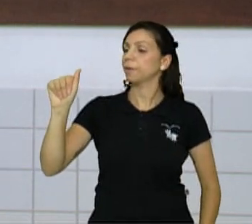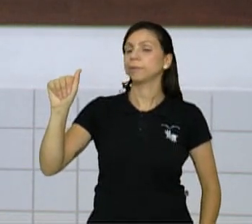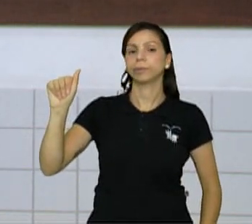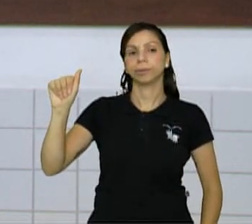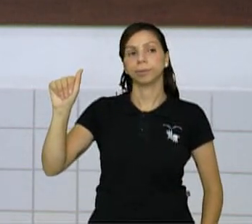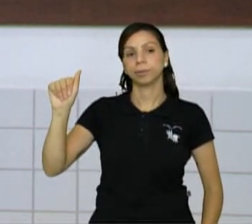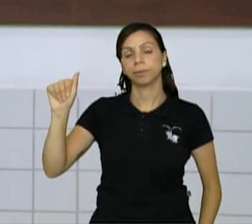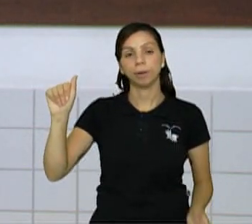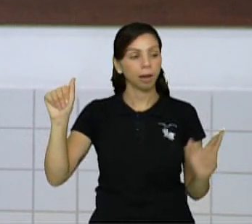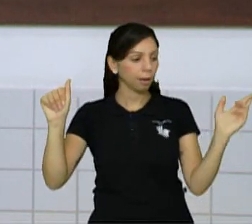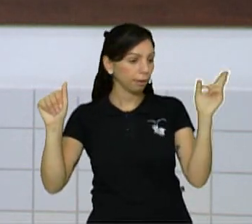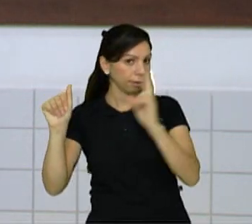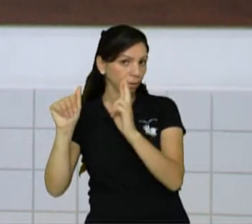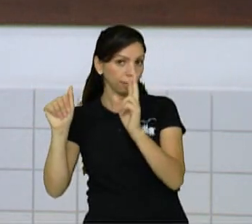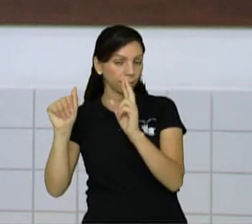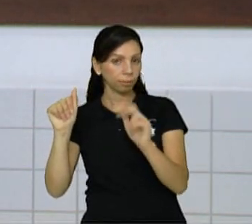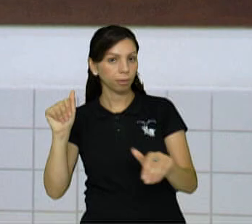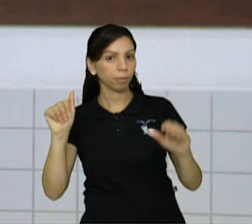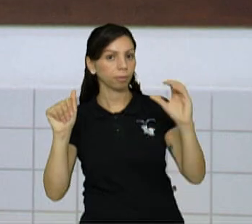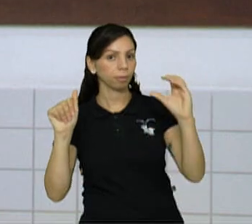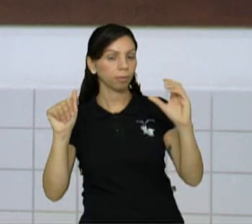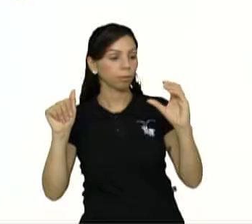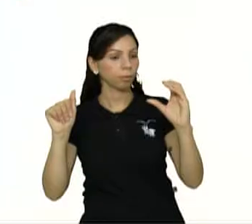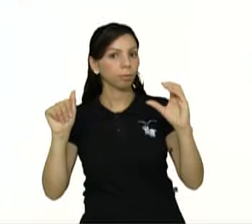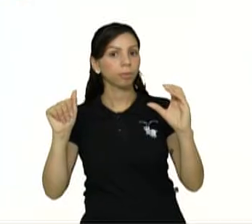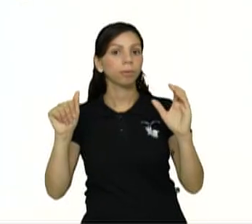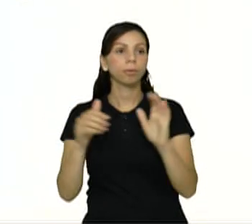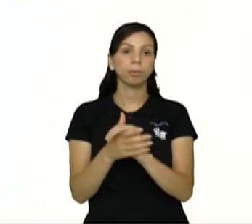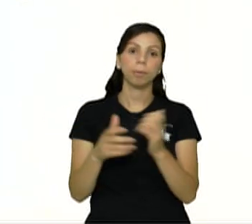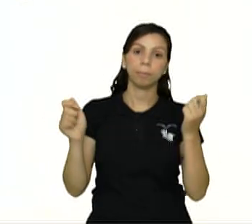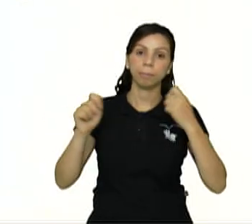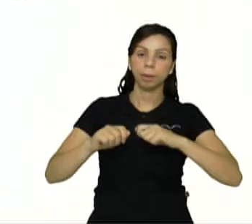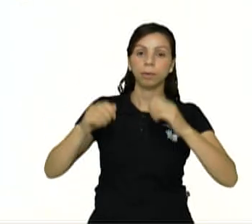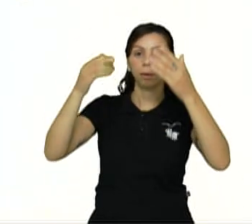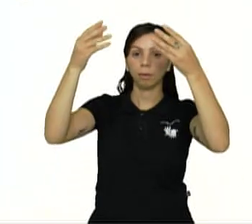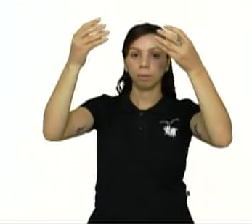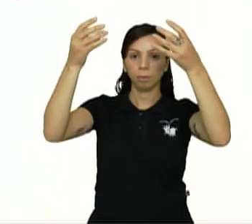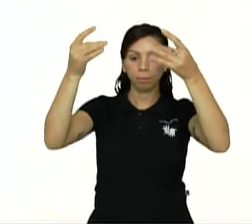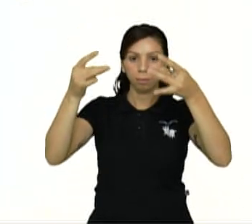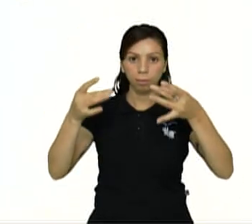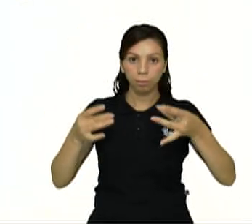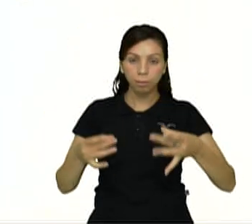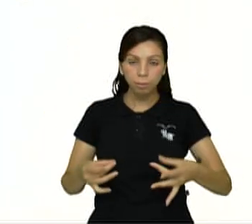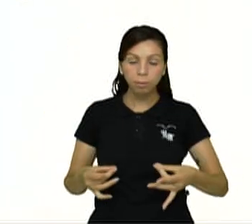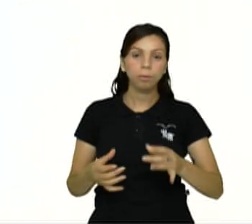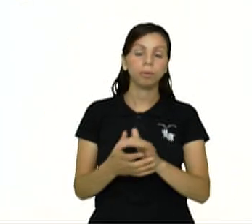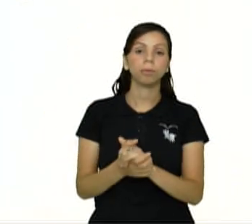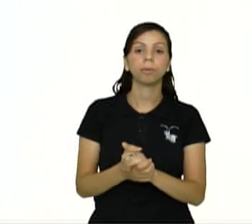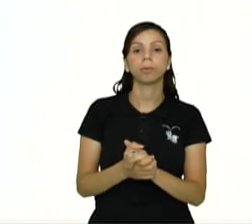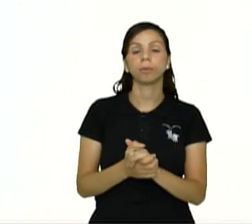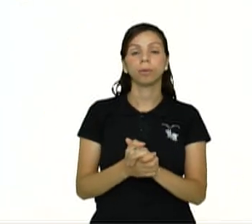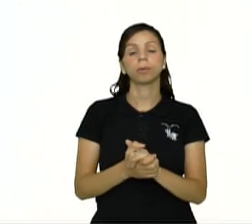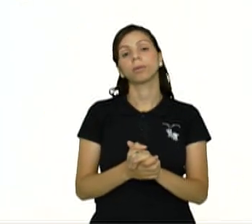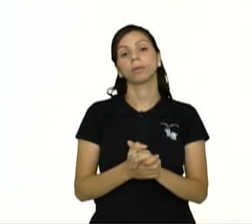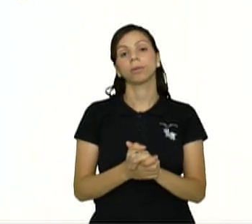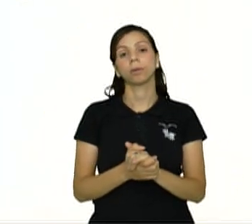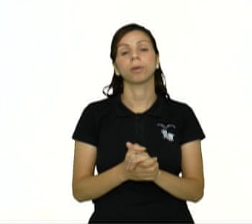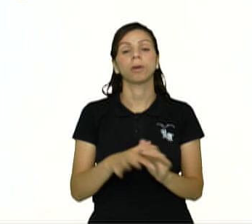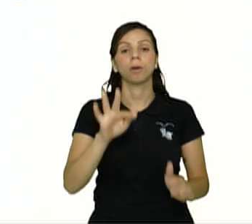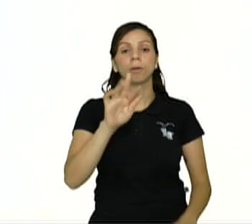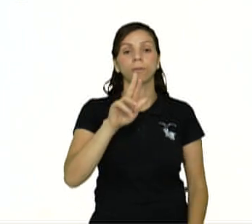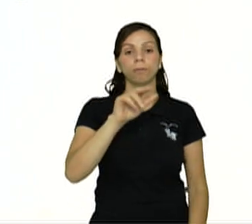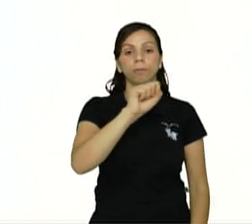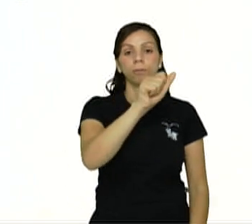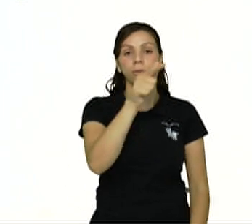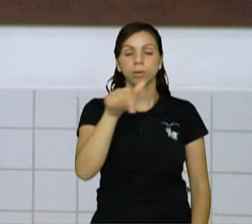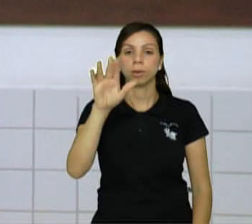ele vai relacionar essa escala A com a escala Celsius, você vai fazer os mesmos passos. Vai colocar os pontos de fusão e os pontos